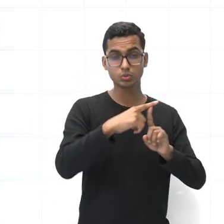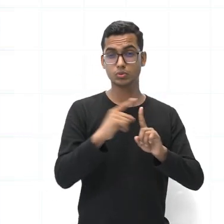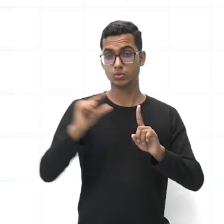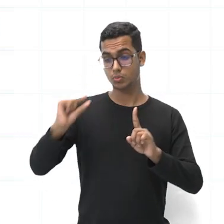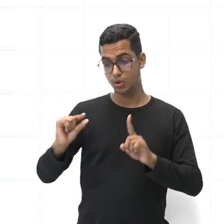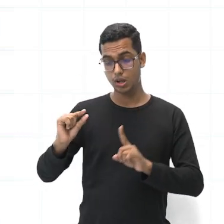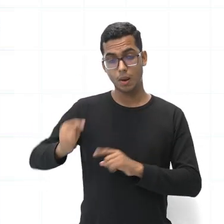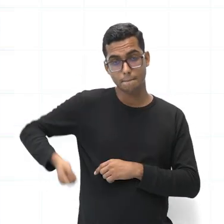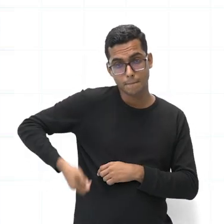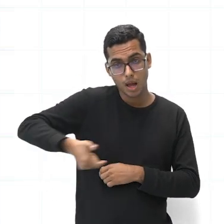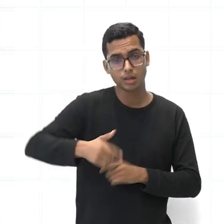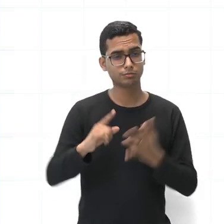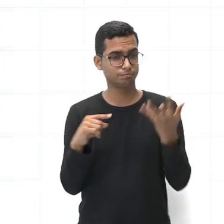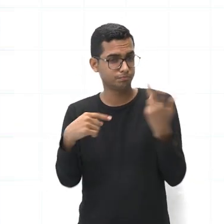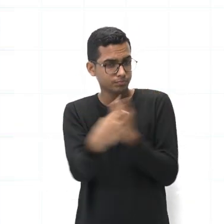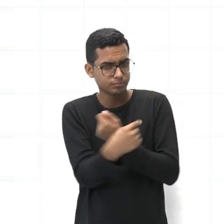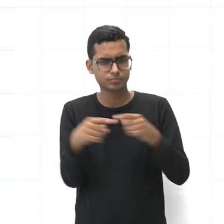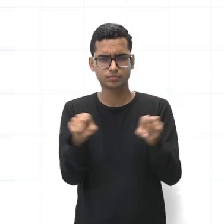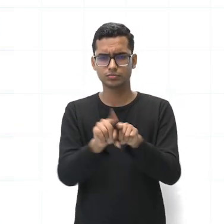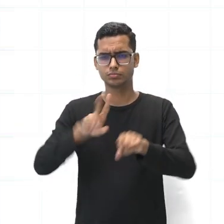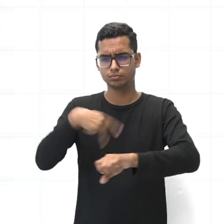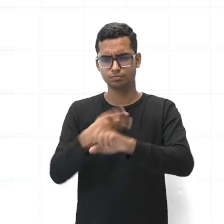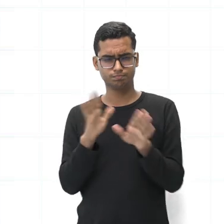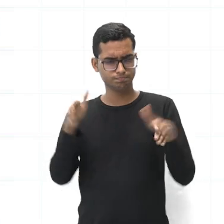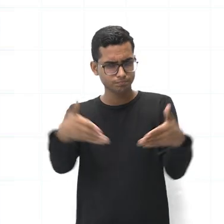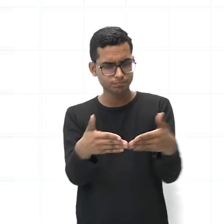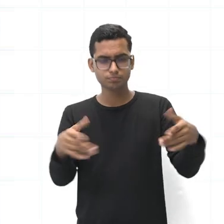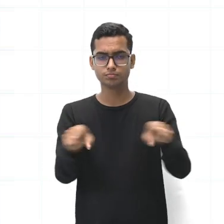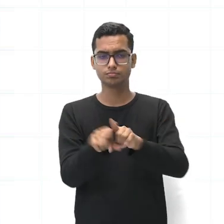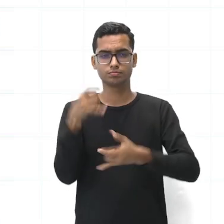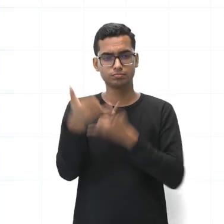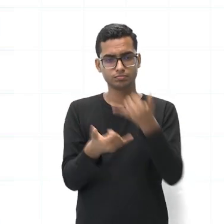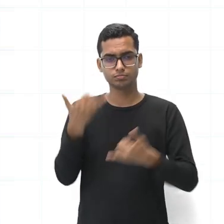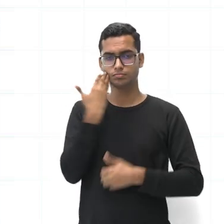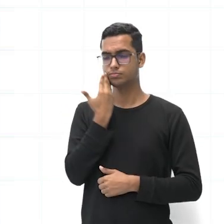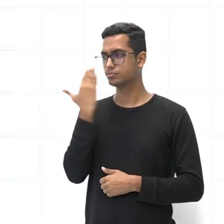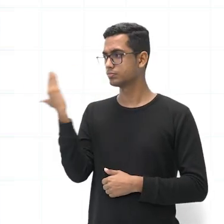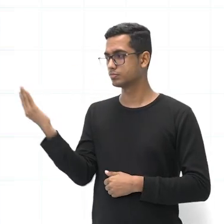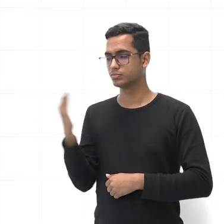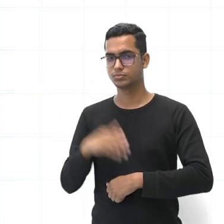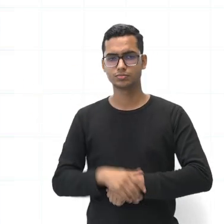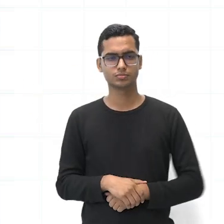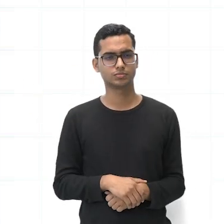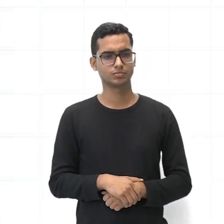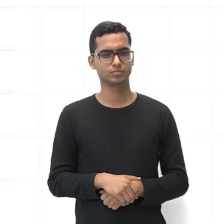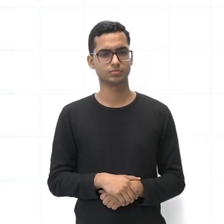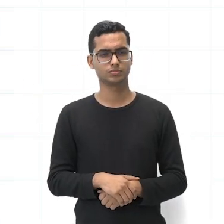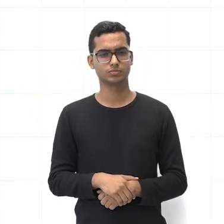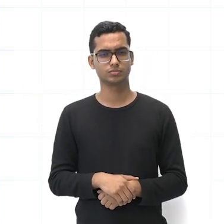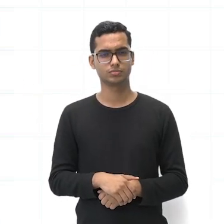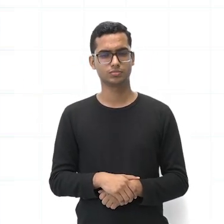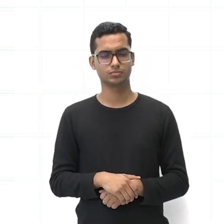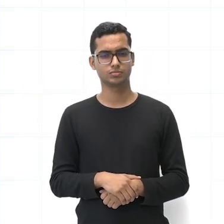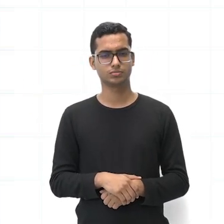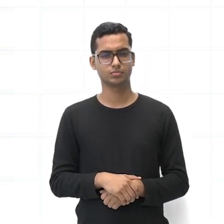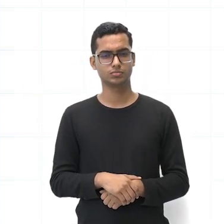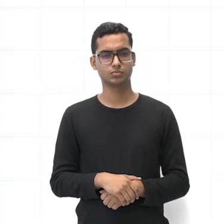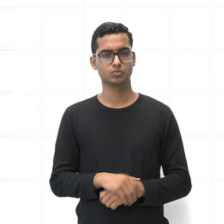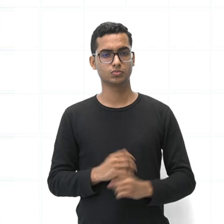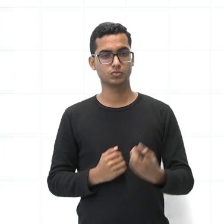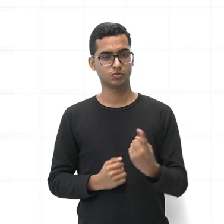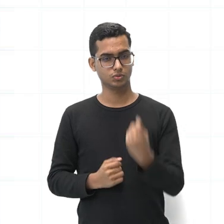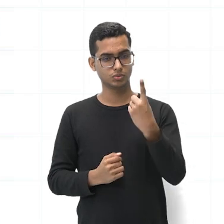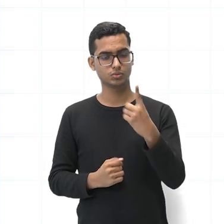como a gente vai especificar um pouco mais para frente. Na brincadeira em questão, apenas uma bolinha grande é colocada no